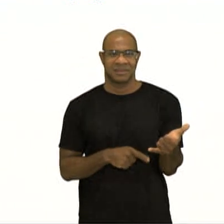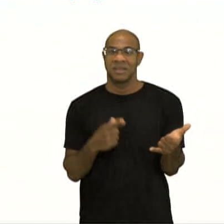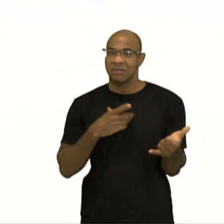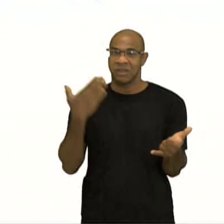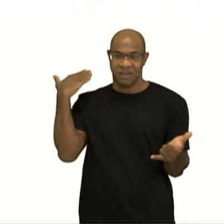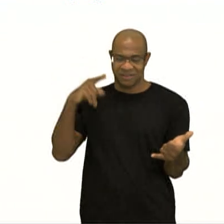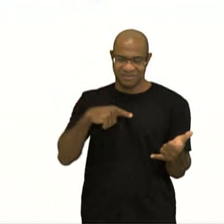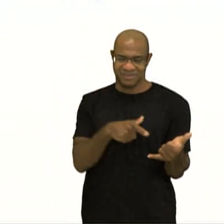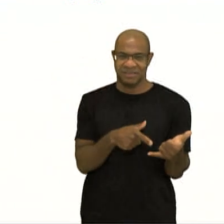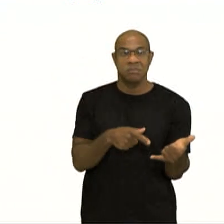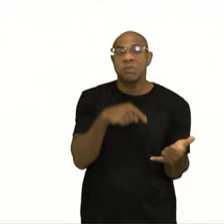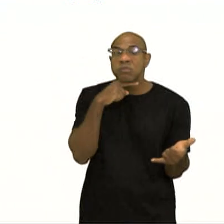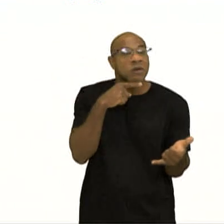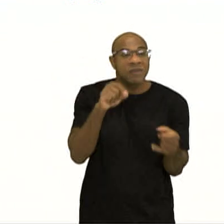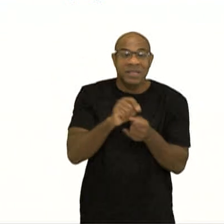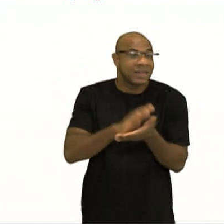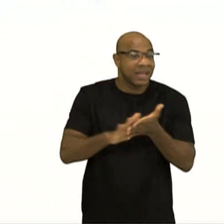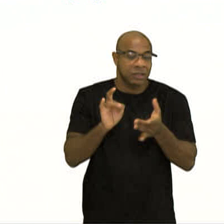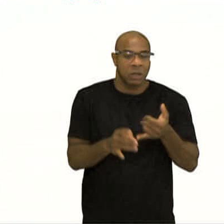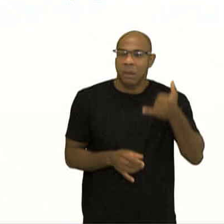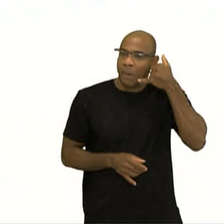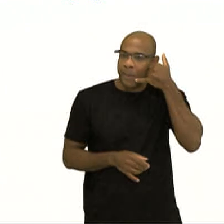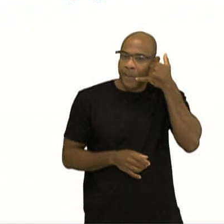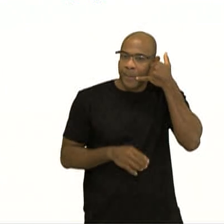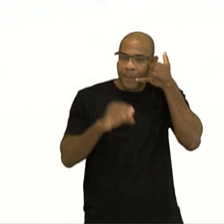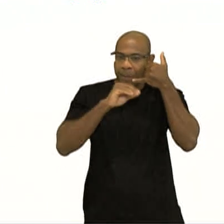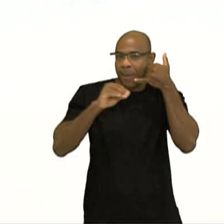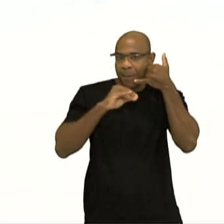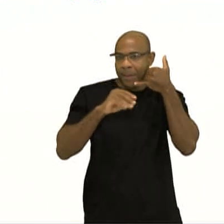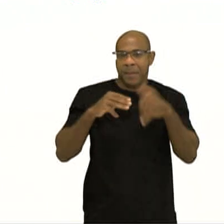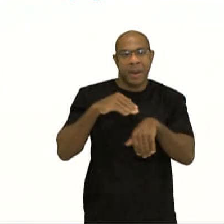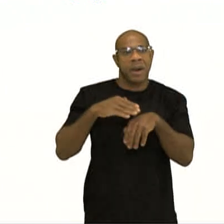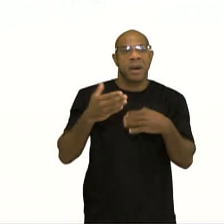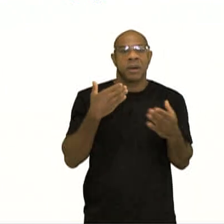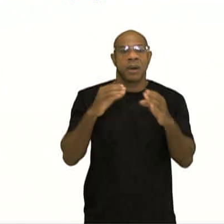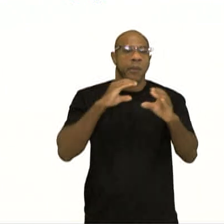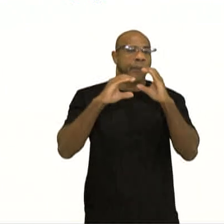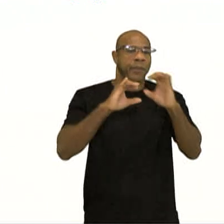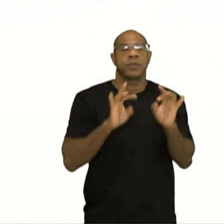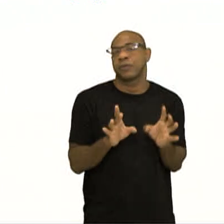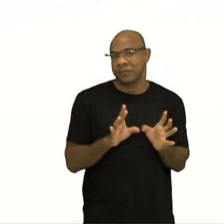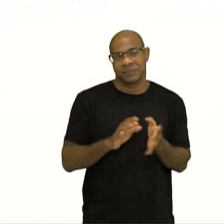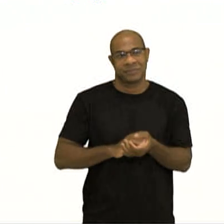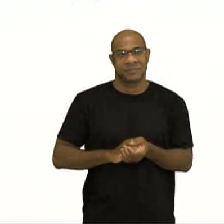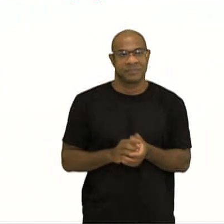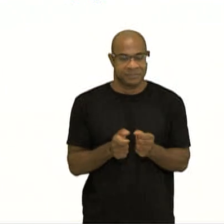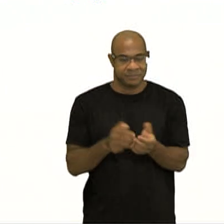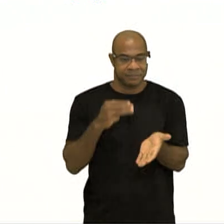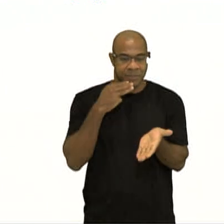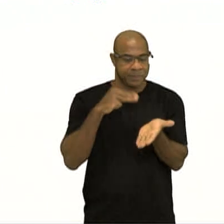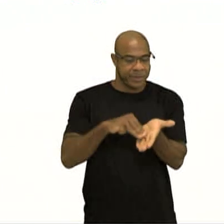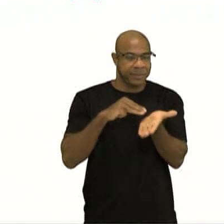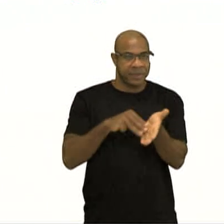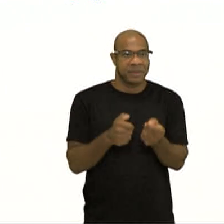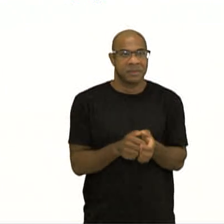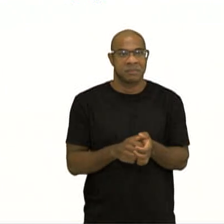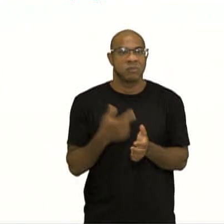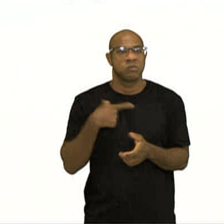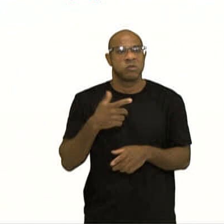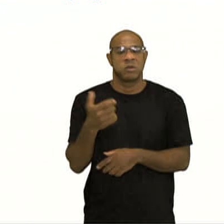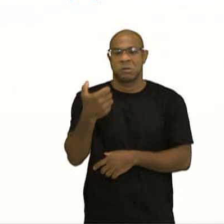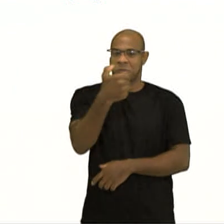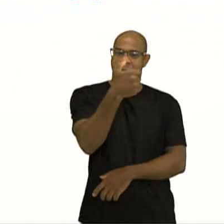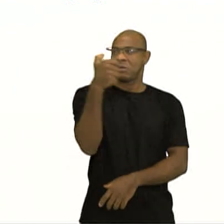aqui, mas ele era bem basicão mesmo. E de fato, eu não podia fazer vídeos, não